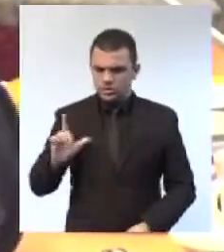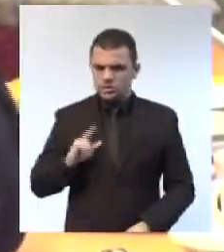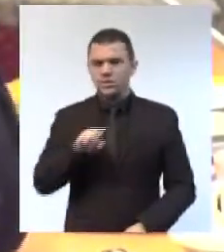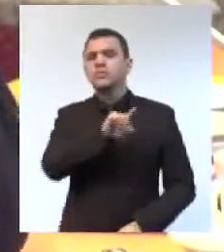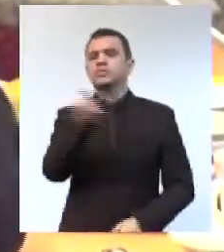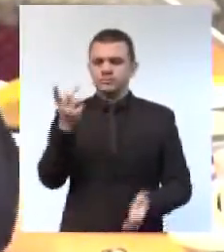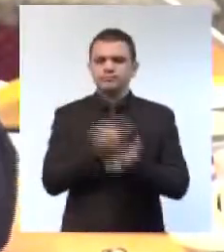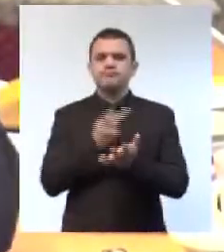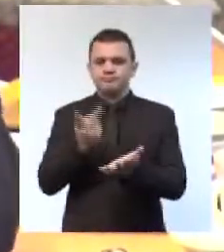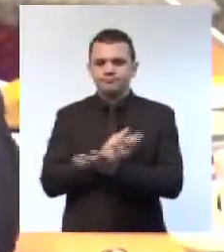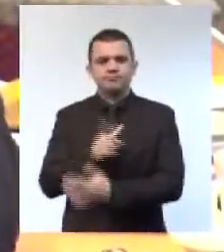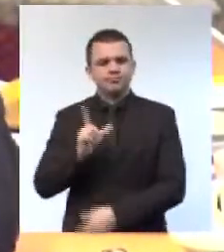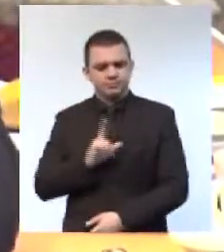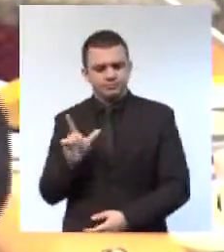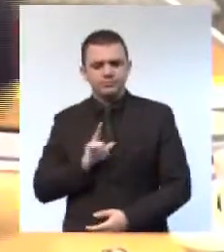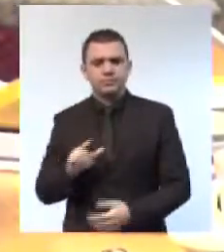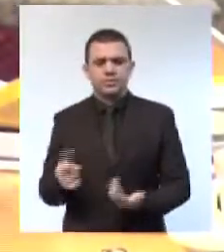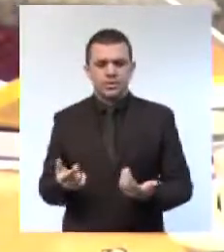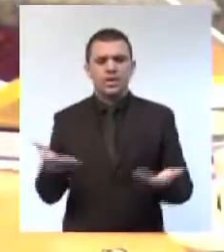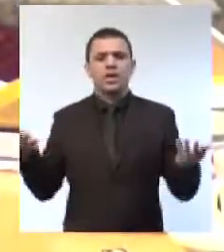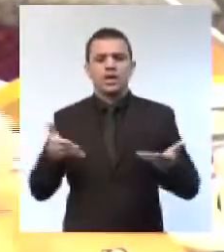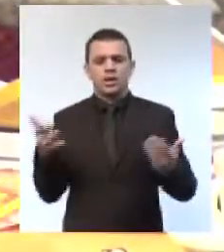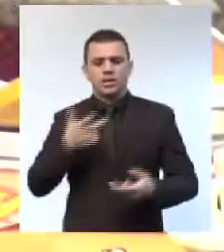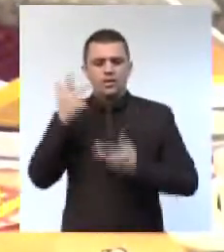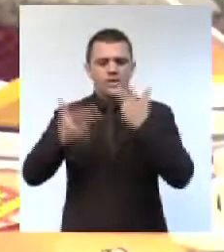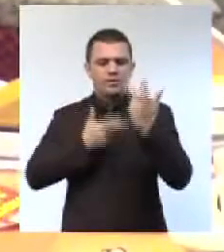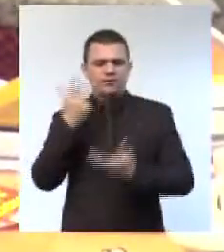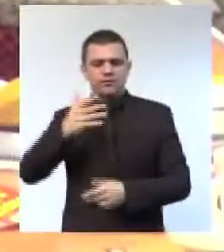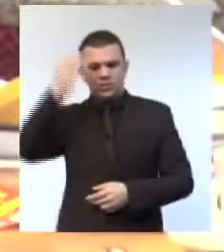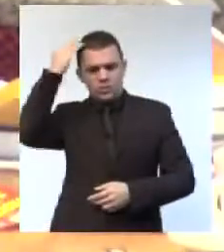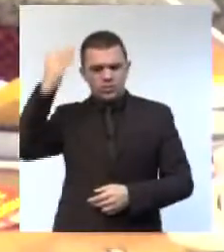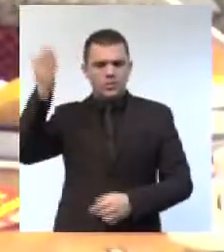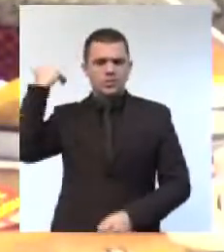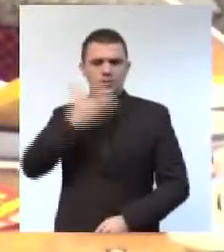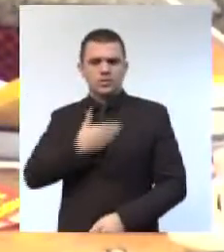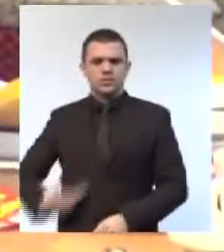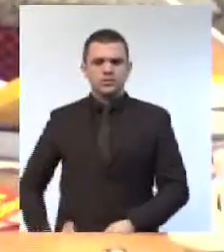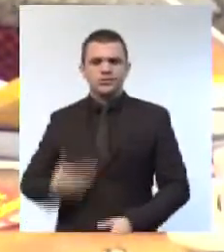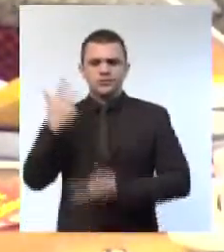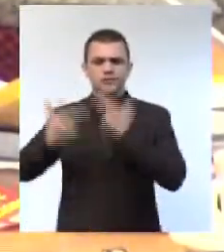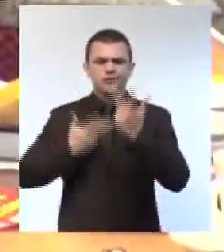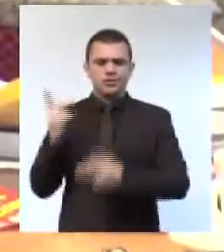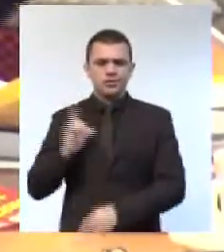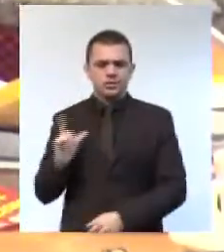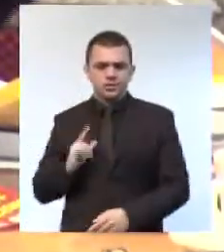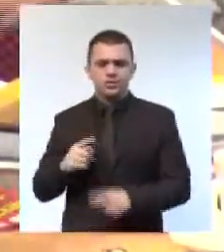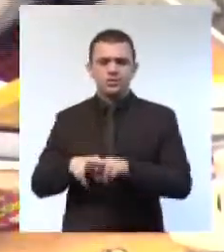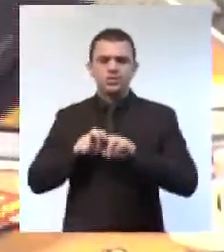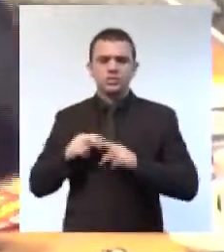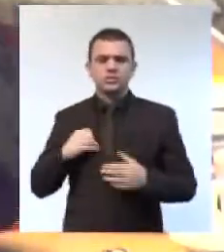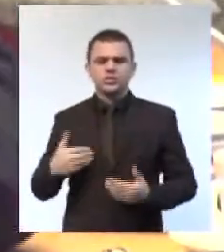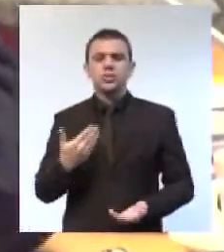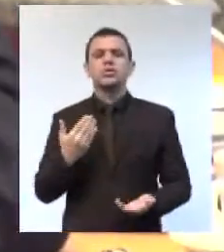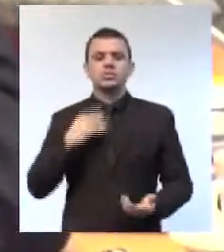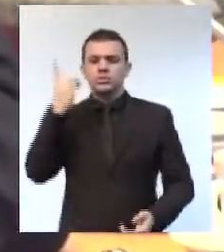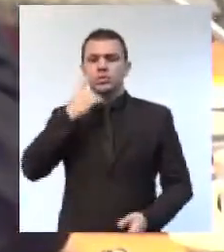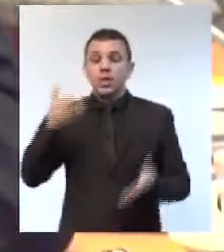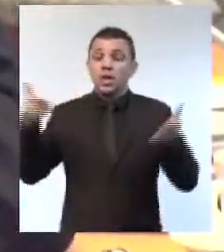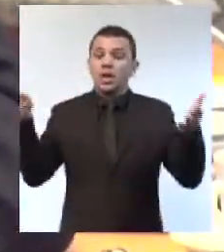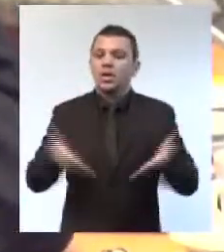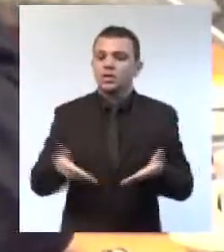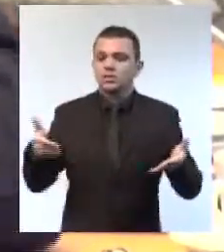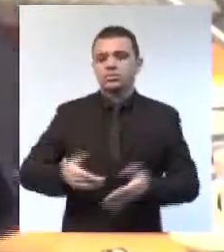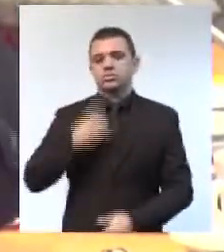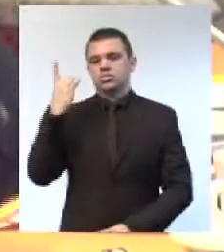está muito enganado. E não adianta vir botar a culpa em governo passado, porque eu sou deputado nesta legislatura. Vossa Excelência, acho que estava